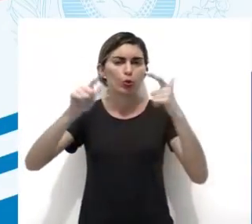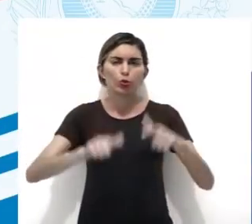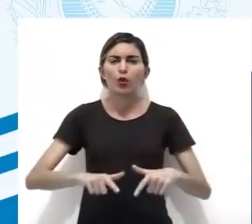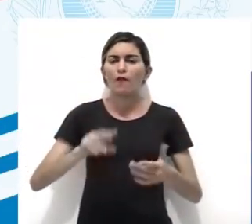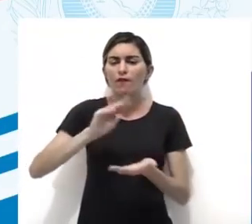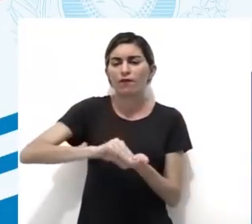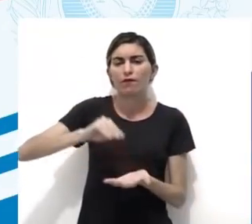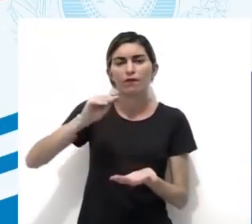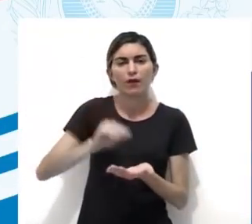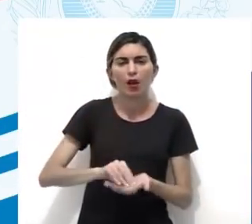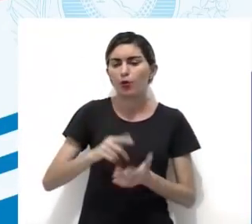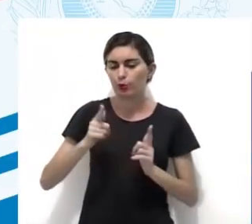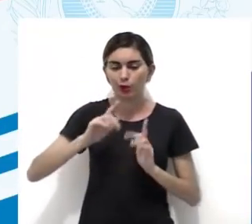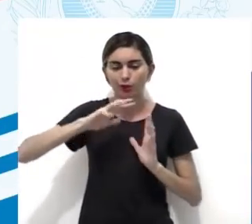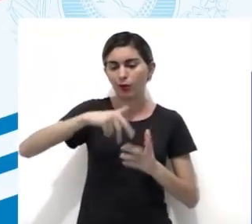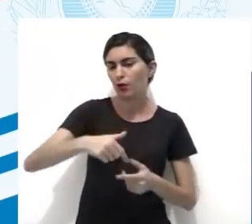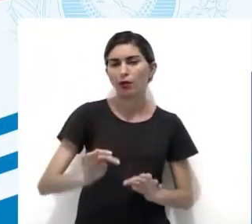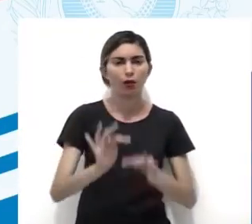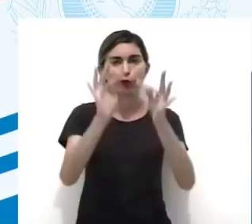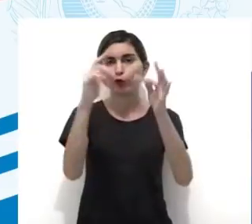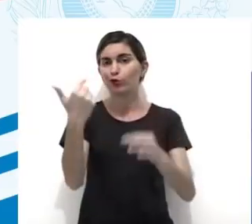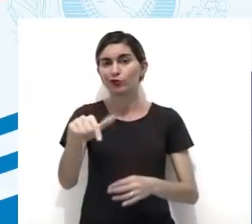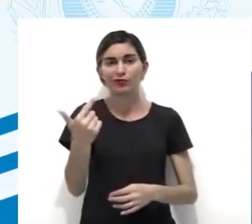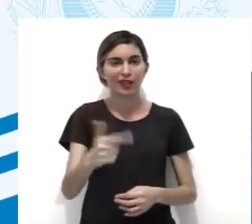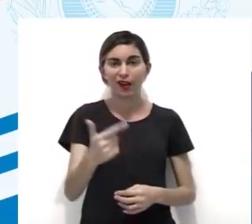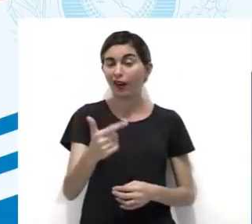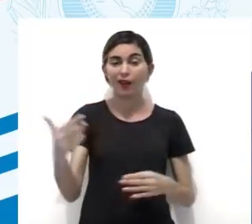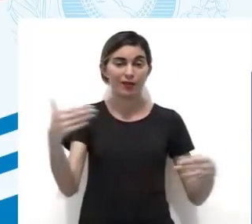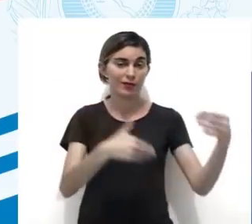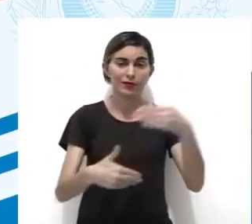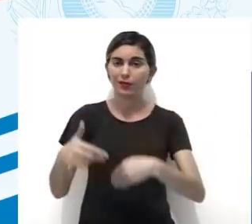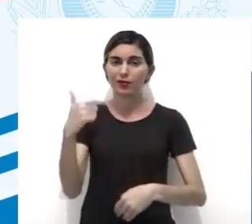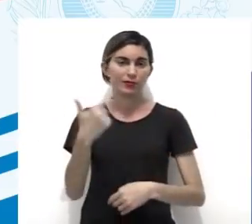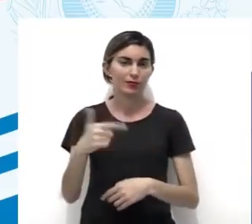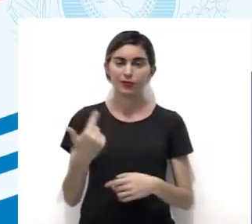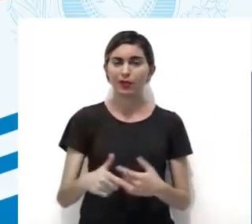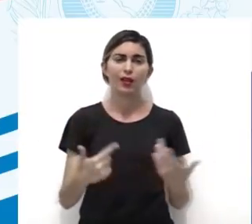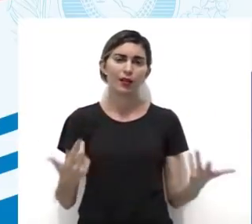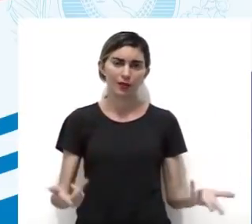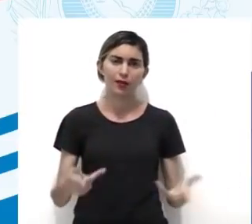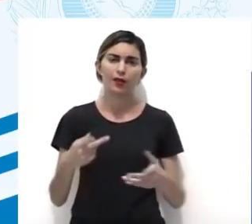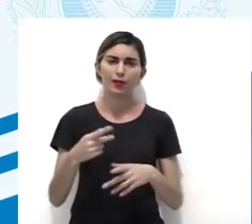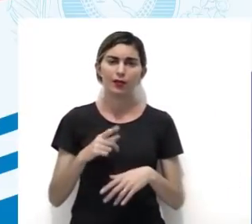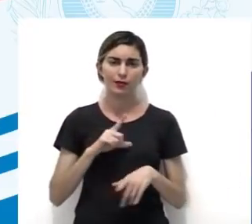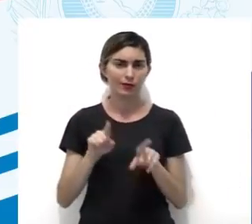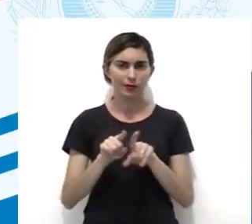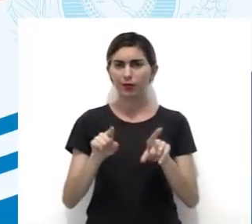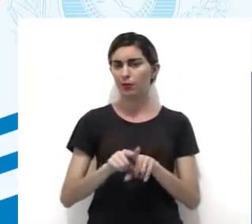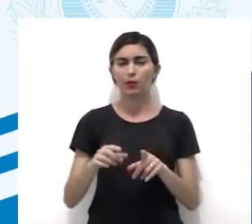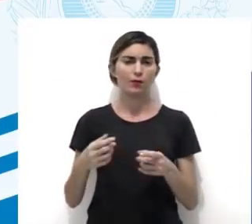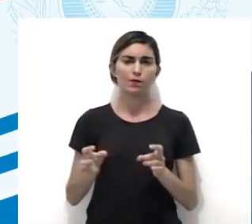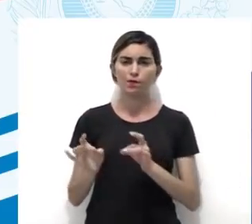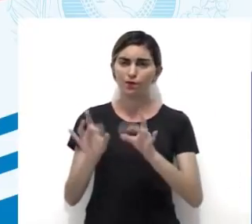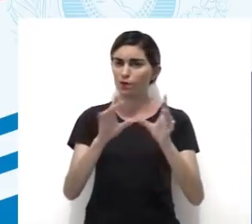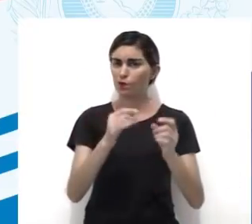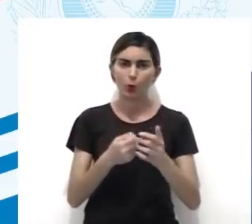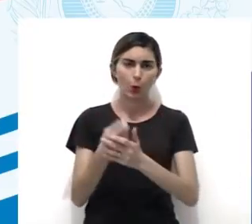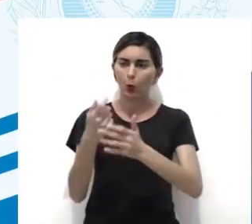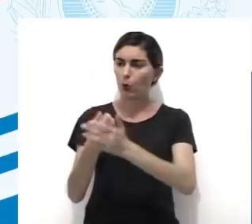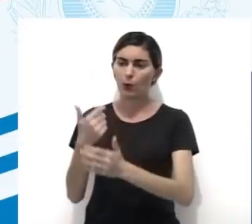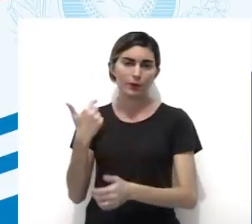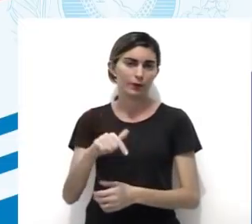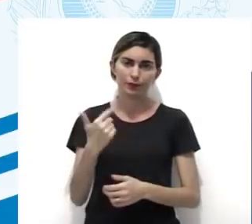opacos, espaços onde não há essa tecnologia, não há esse acesso, portanto, esses produtos também não são consumidos, então são